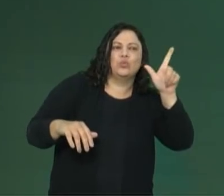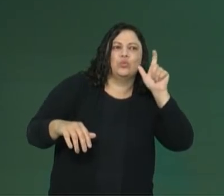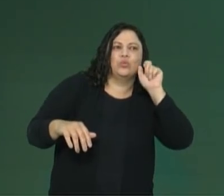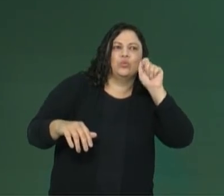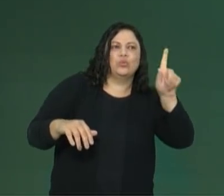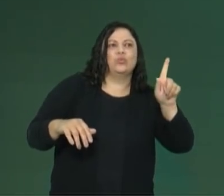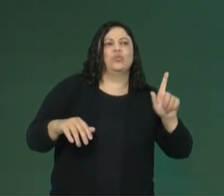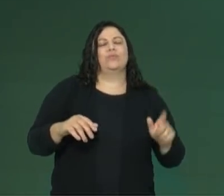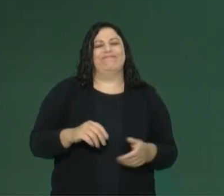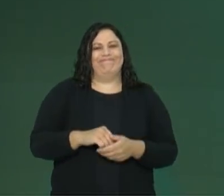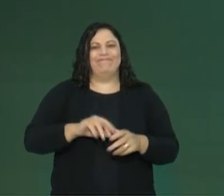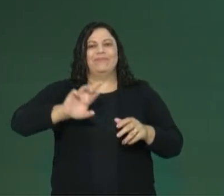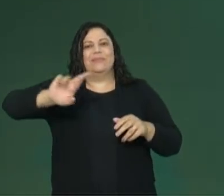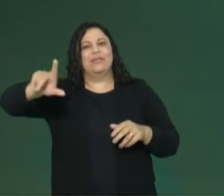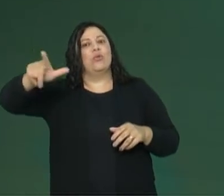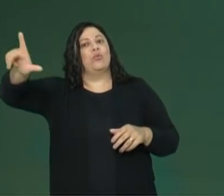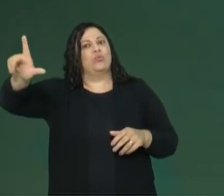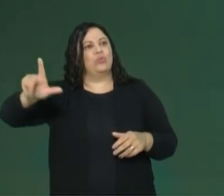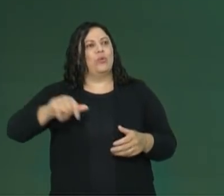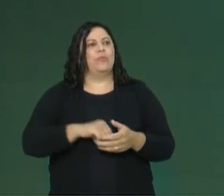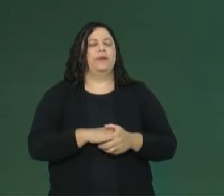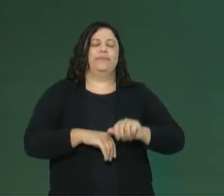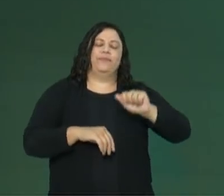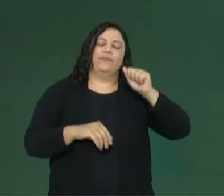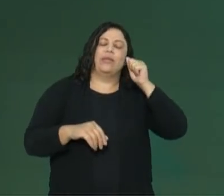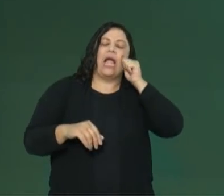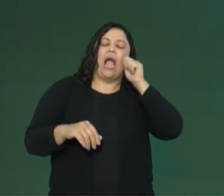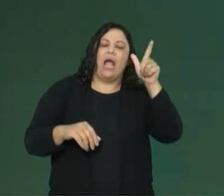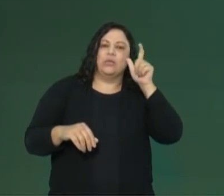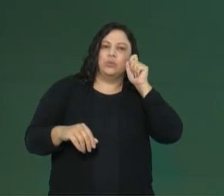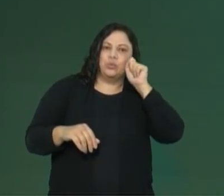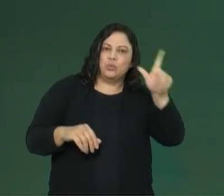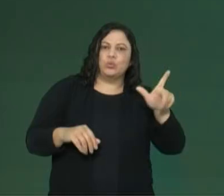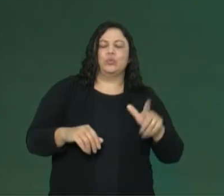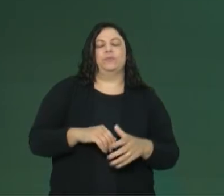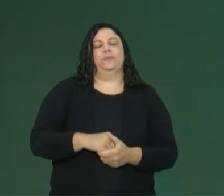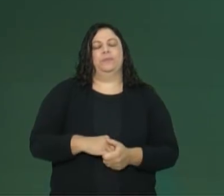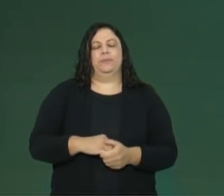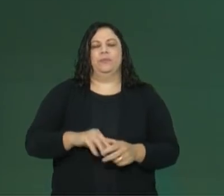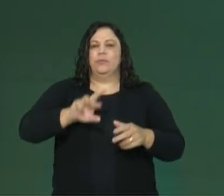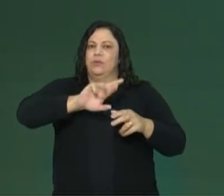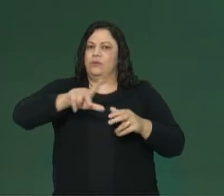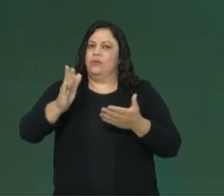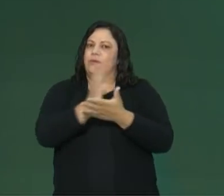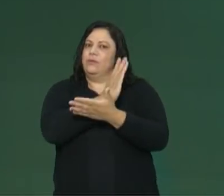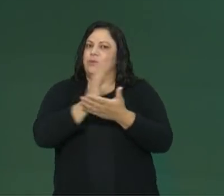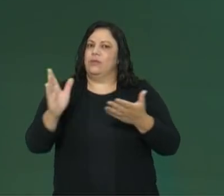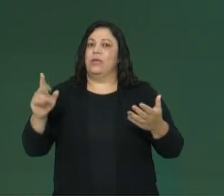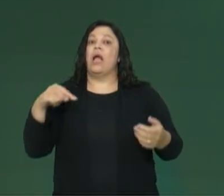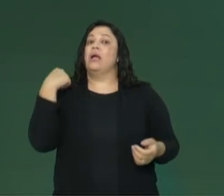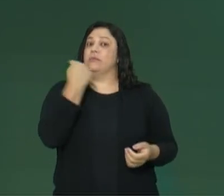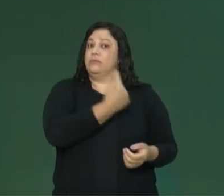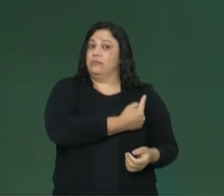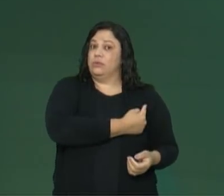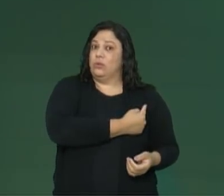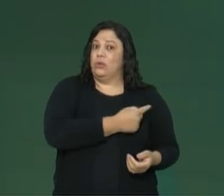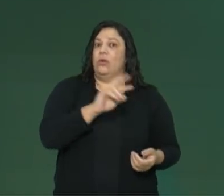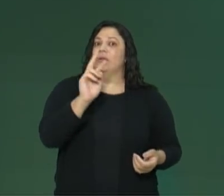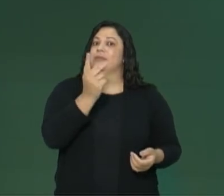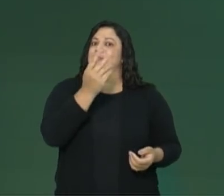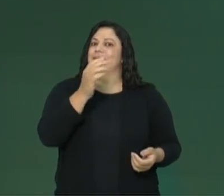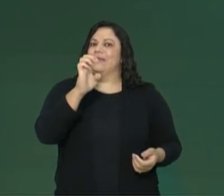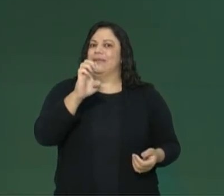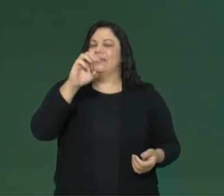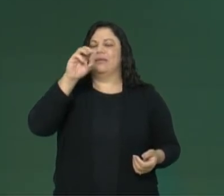hemocianina. Então, moluscos, um sangue azulado. Anelídeos, sangue avermelhado. Nós, hemoglobina,